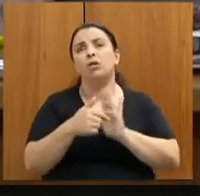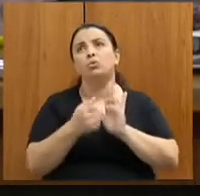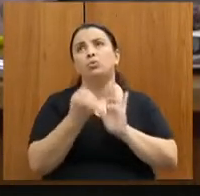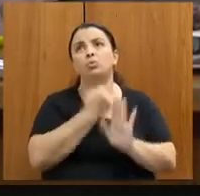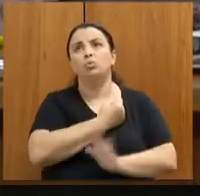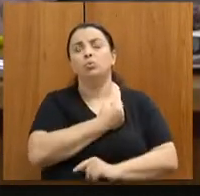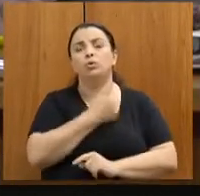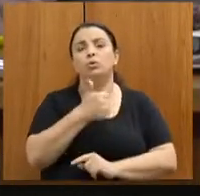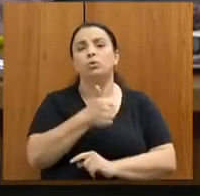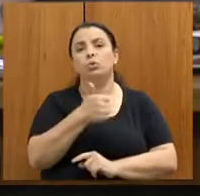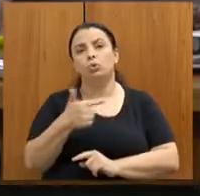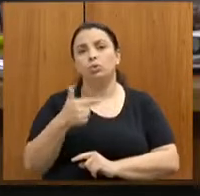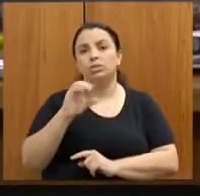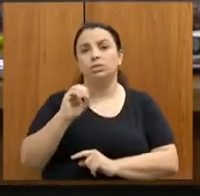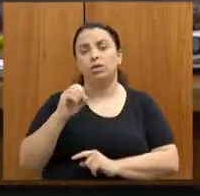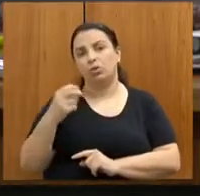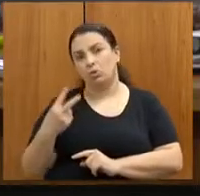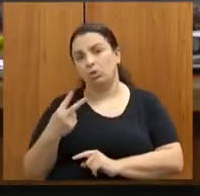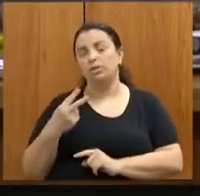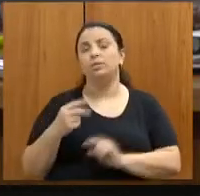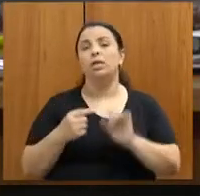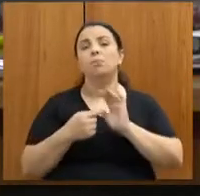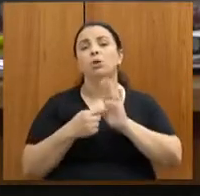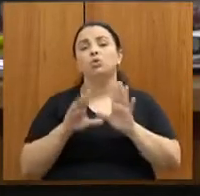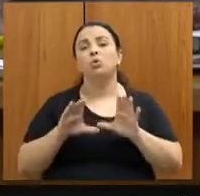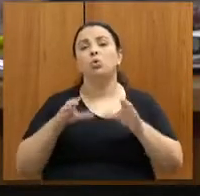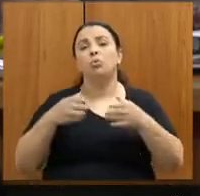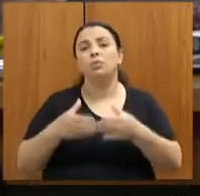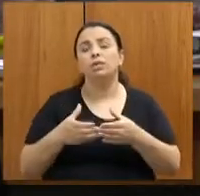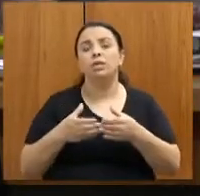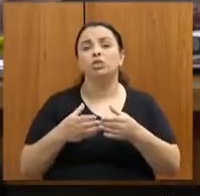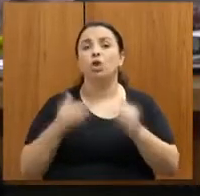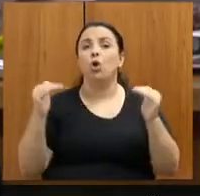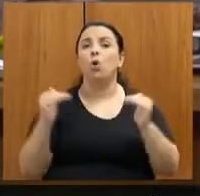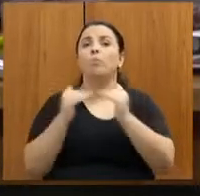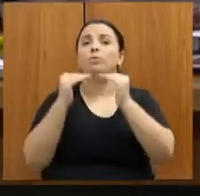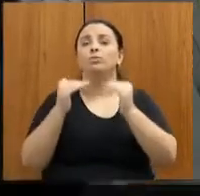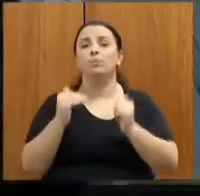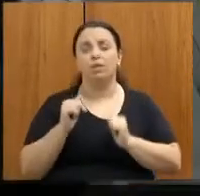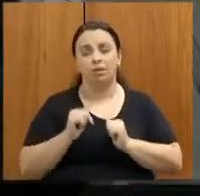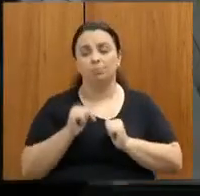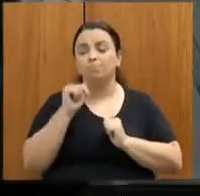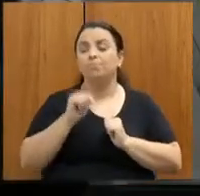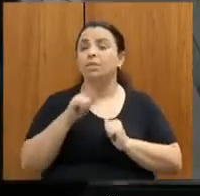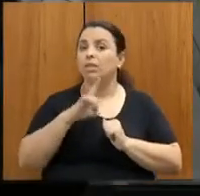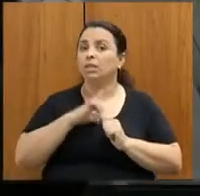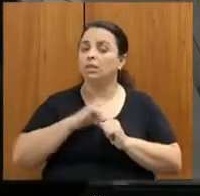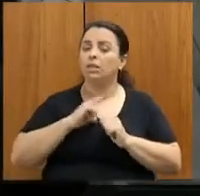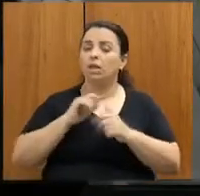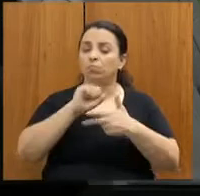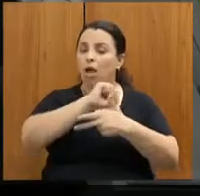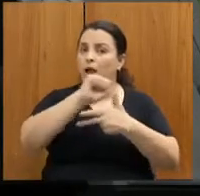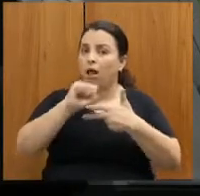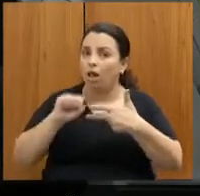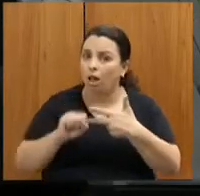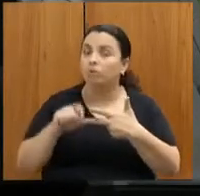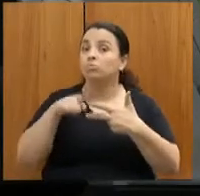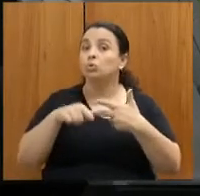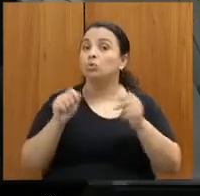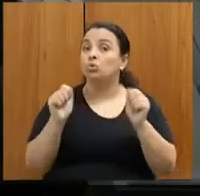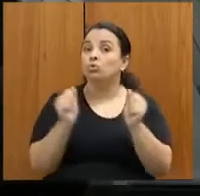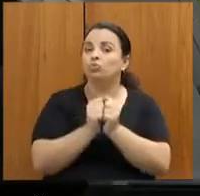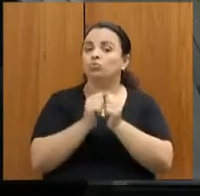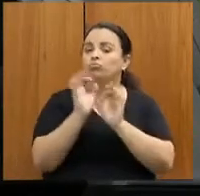o a o comitê de compatibilidade que é um comitê que têm todos os poderes participantes da elaboração